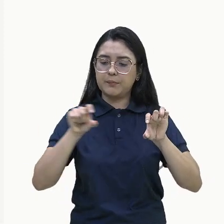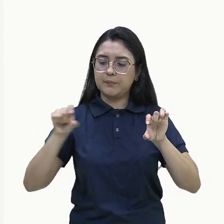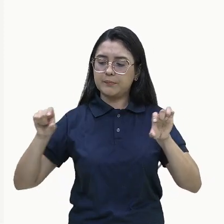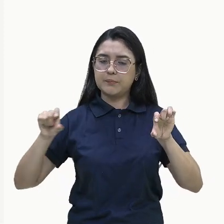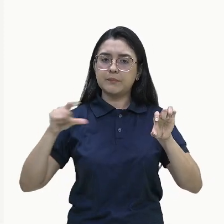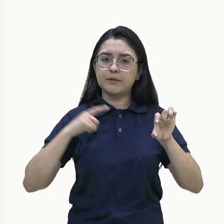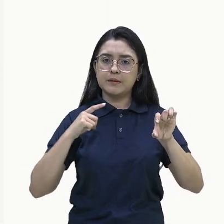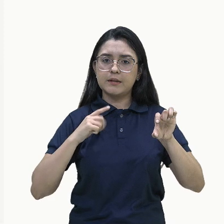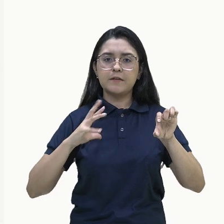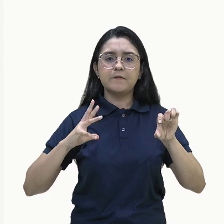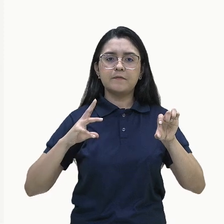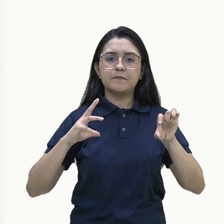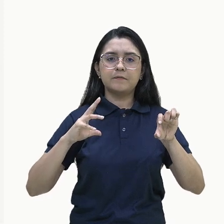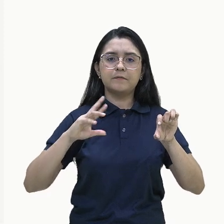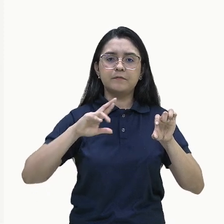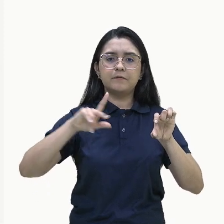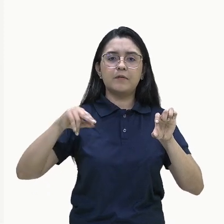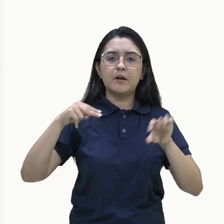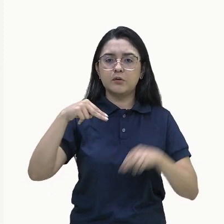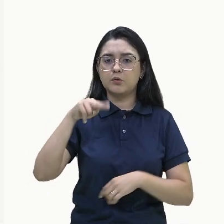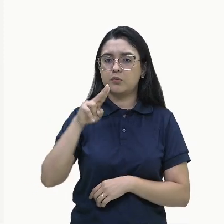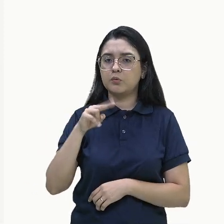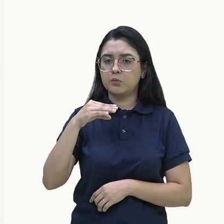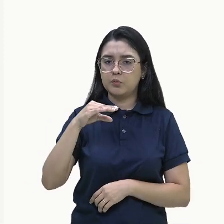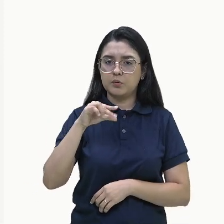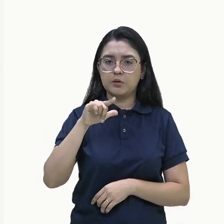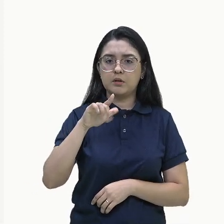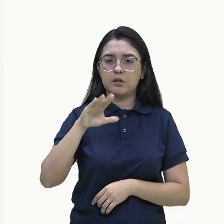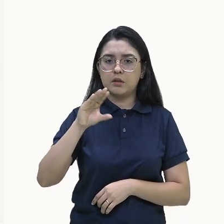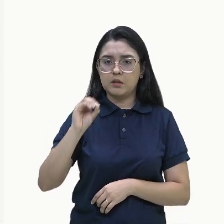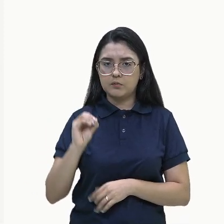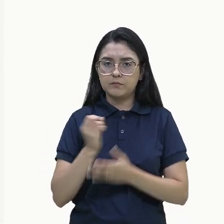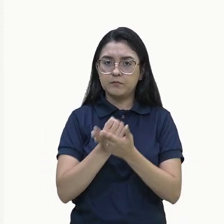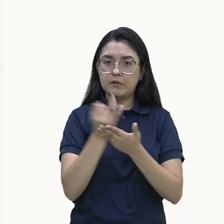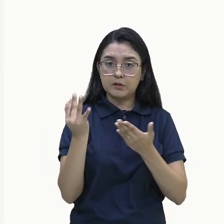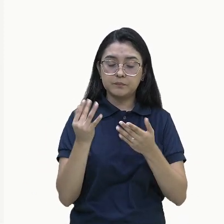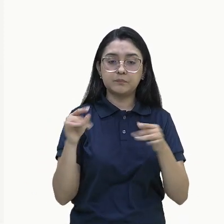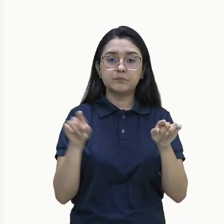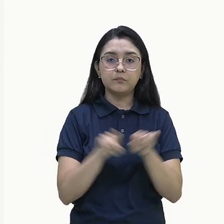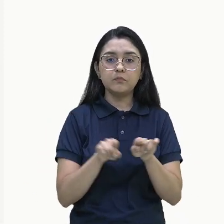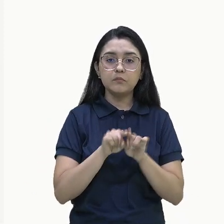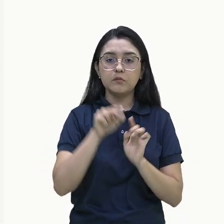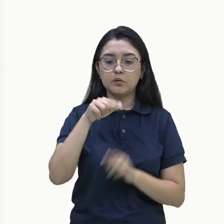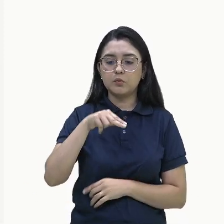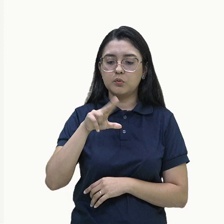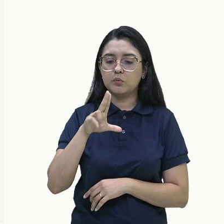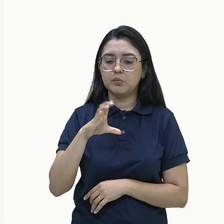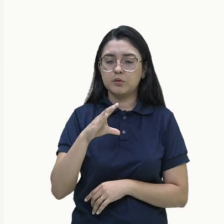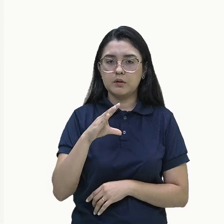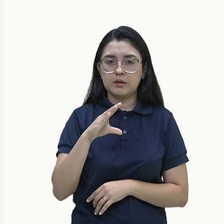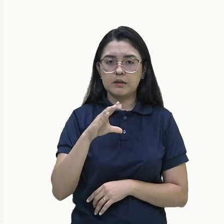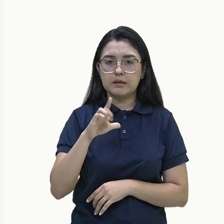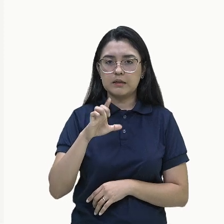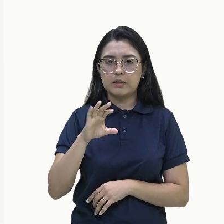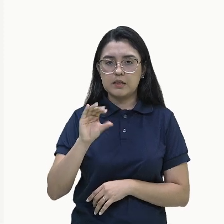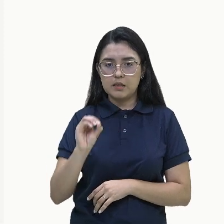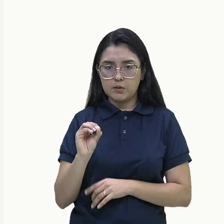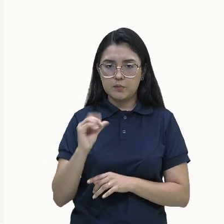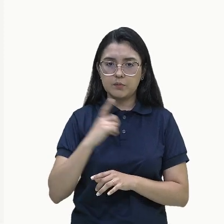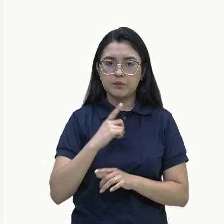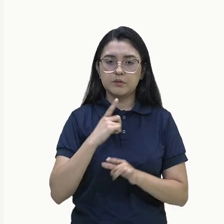Tem vários núcleos chamados de multinucleadas, e os núcleos eles estão localizados